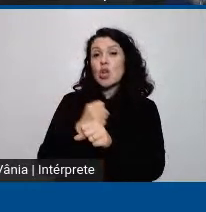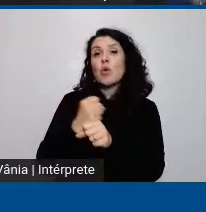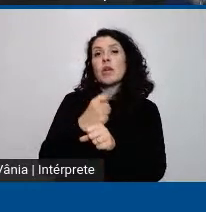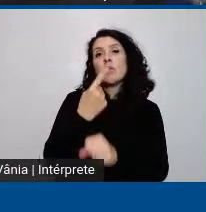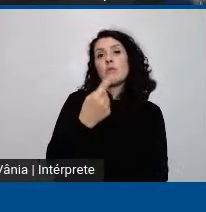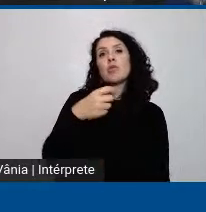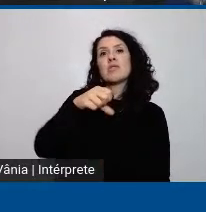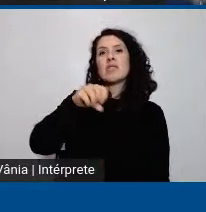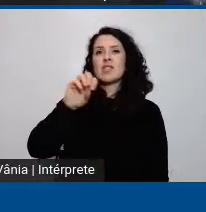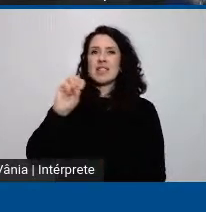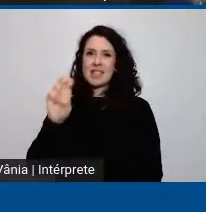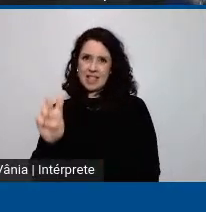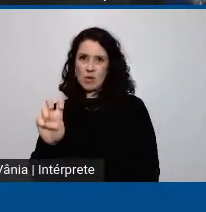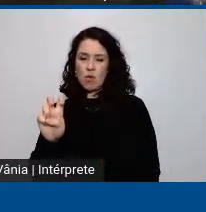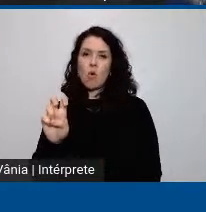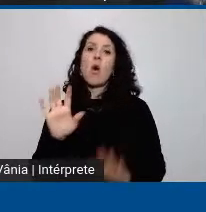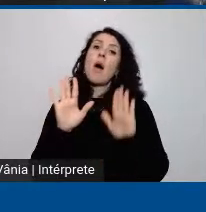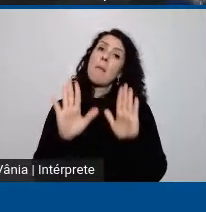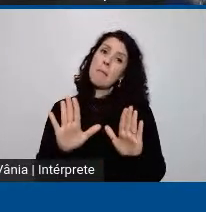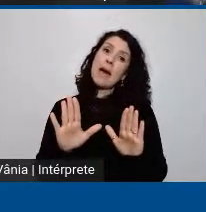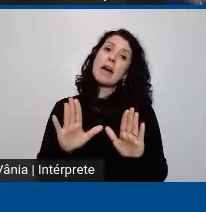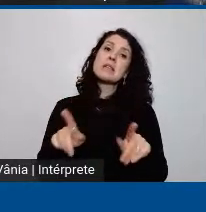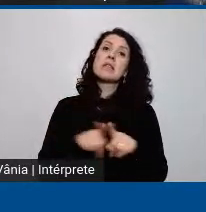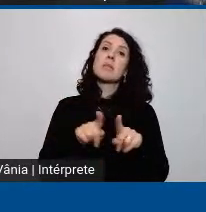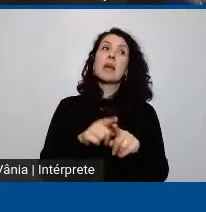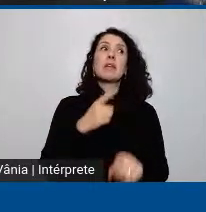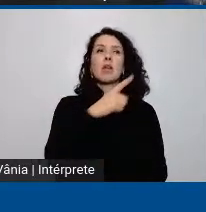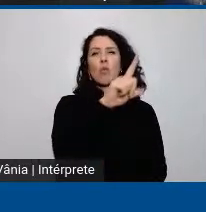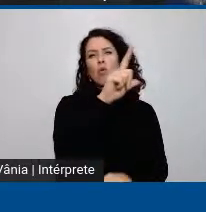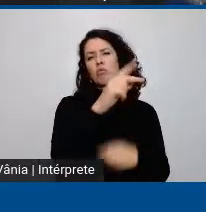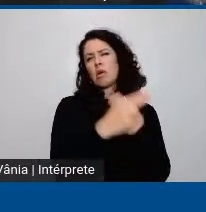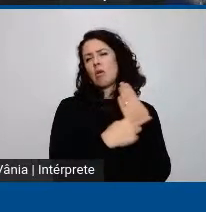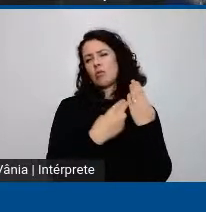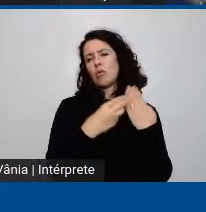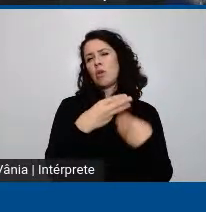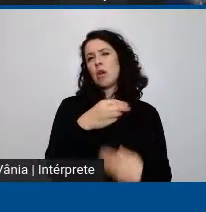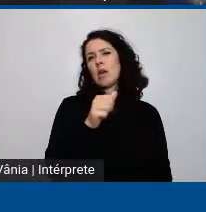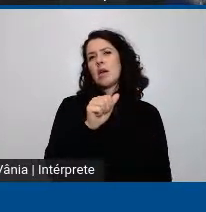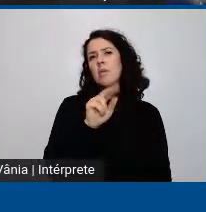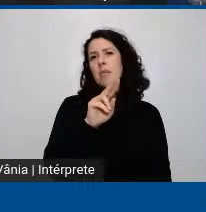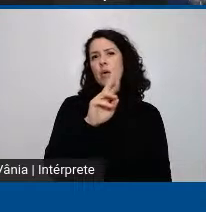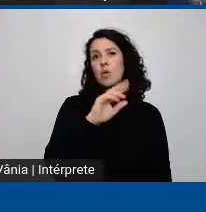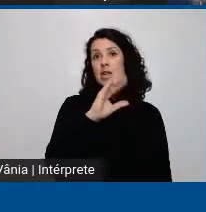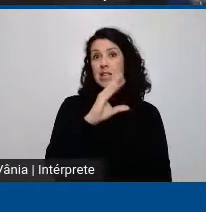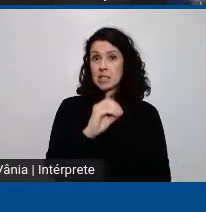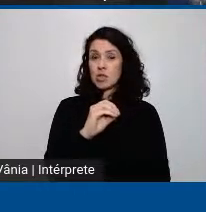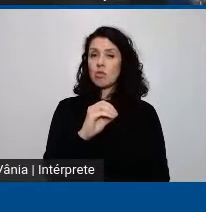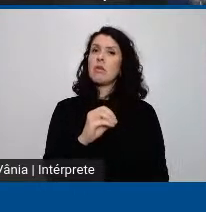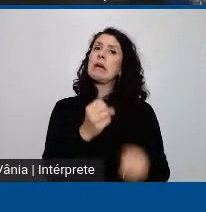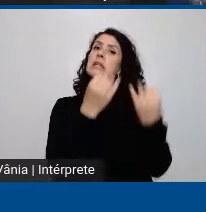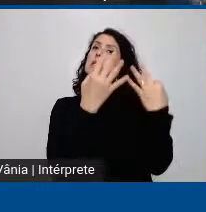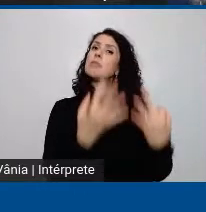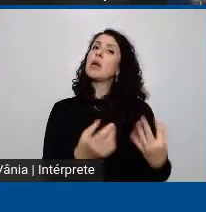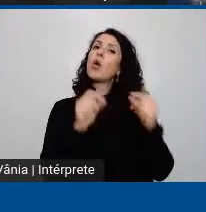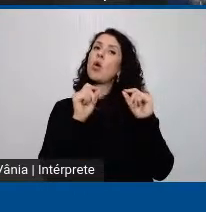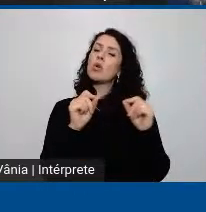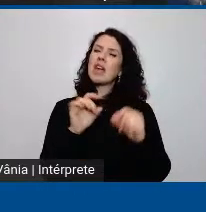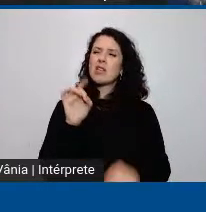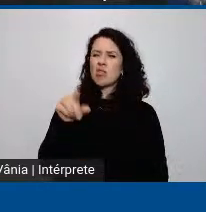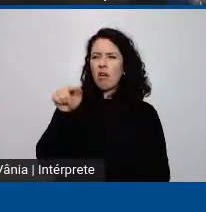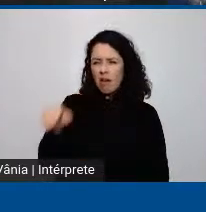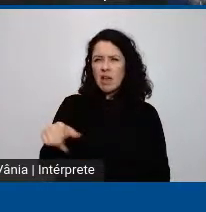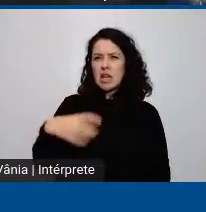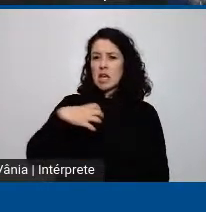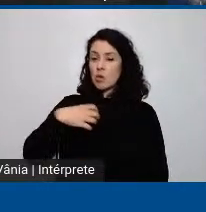nós recorremos ao Maurício Lissowski para essas considerações, não foi apenas o tino comercial do empresário que se